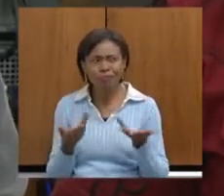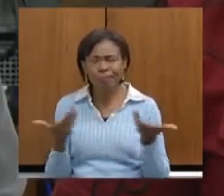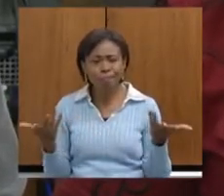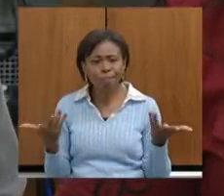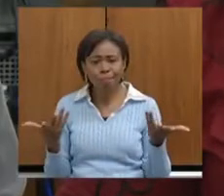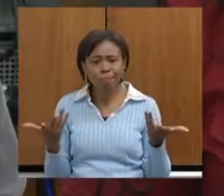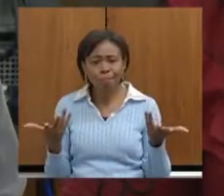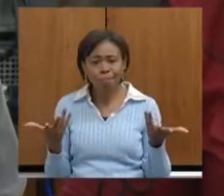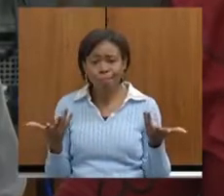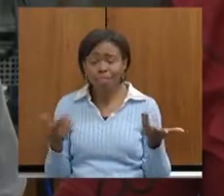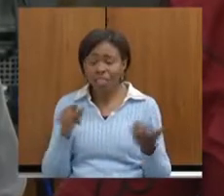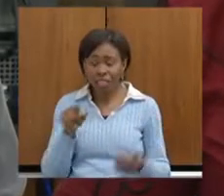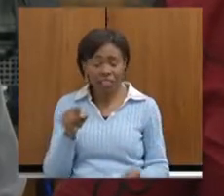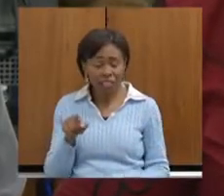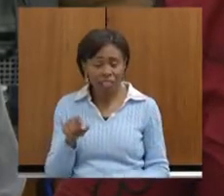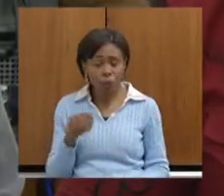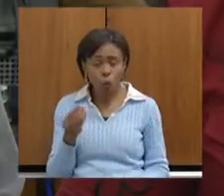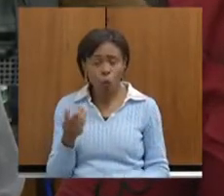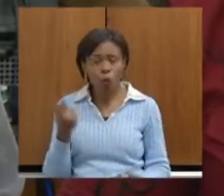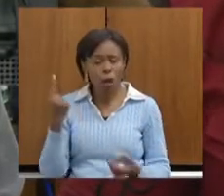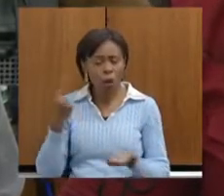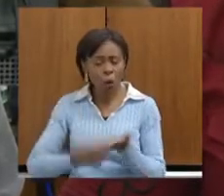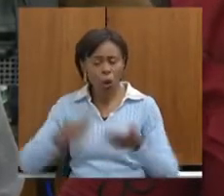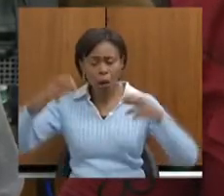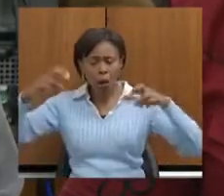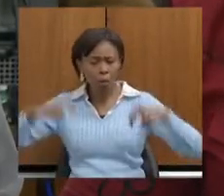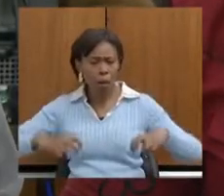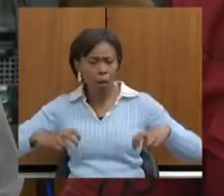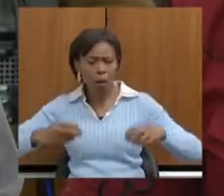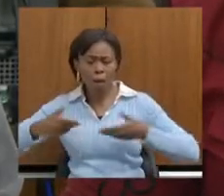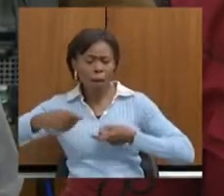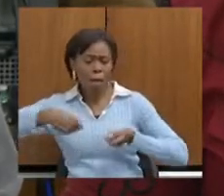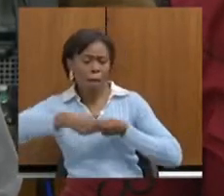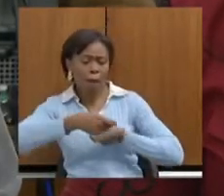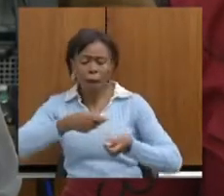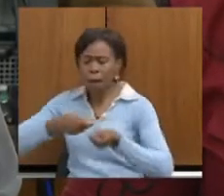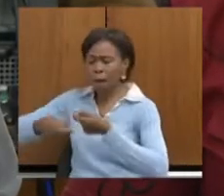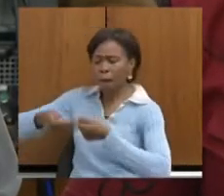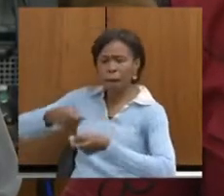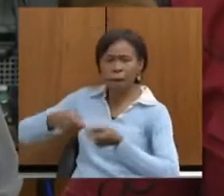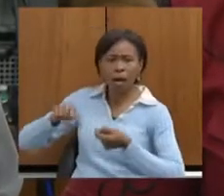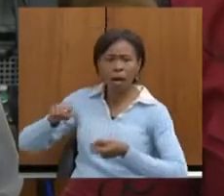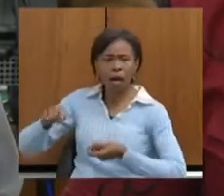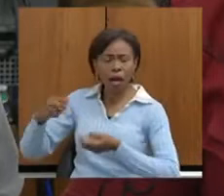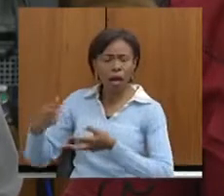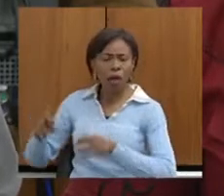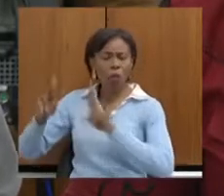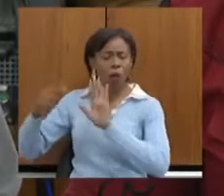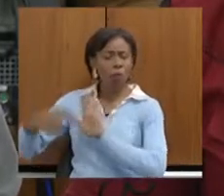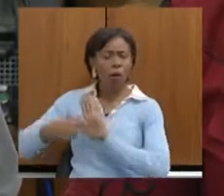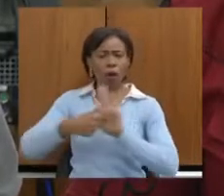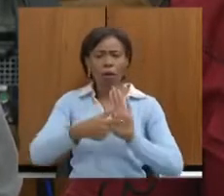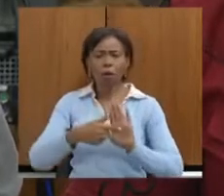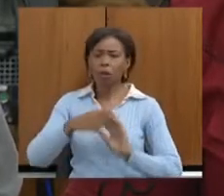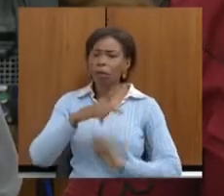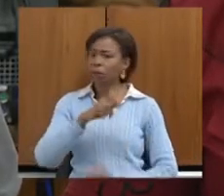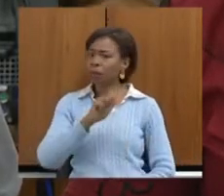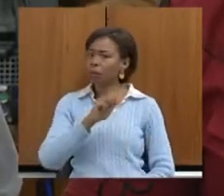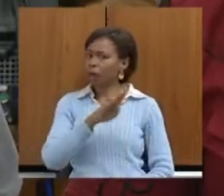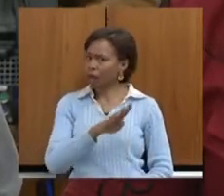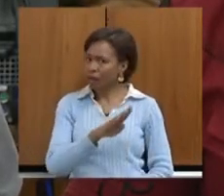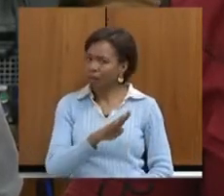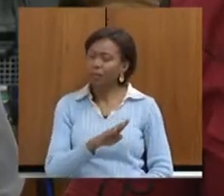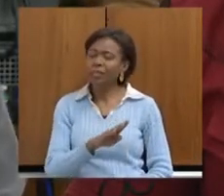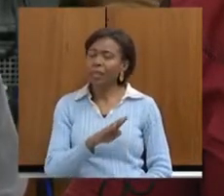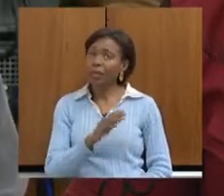né gente pode falar é pior né Porque de fato aquele acordou traçar renova e renova senta na mesa para negociar e das cartas né